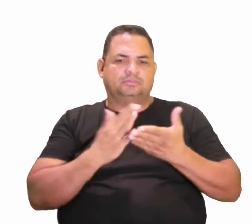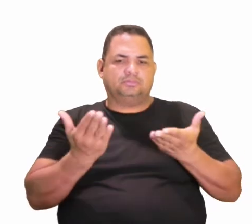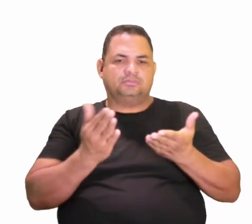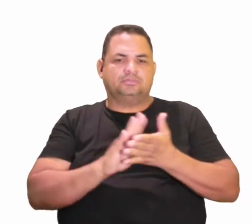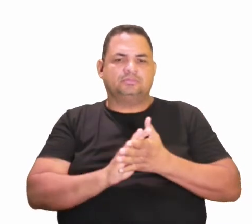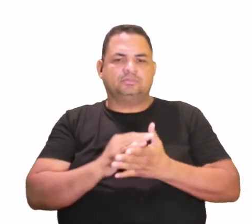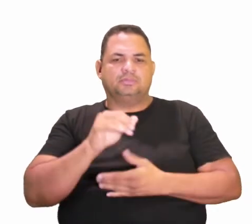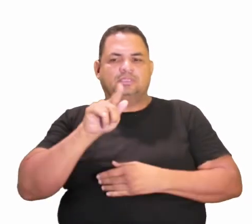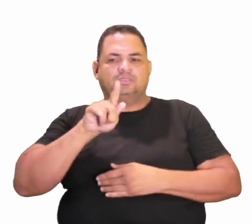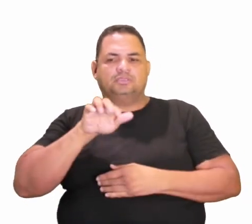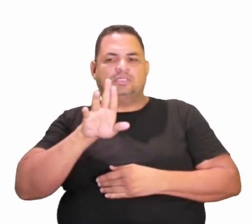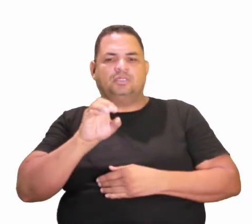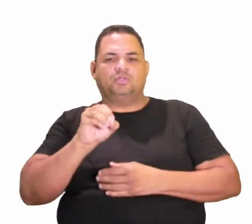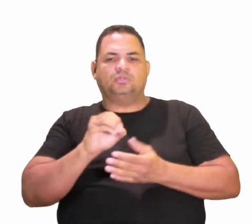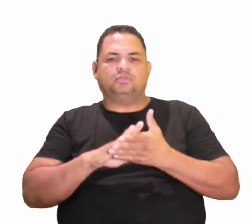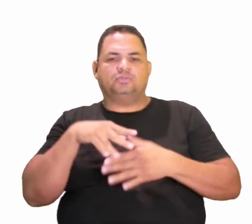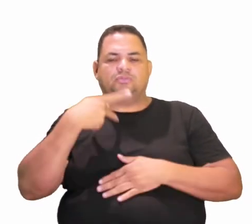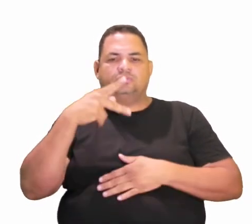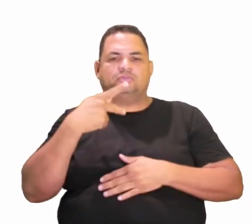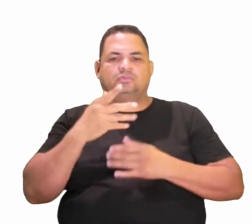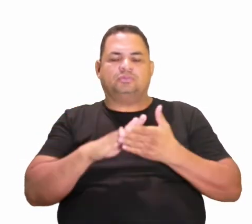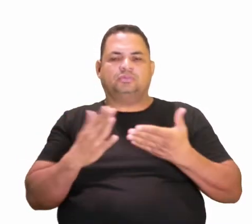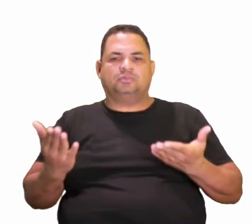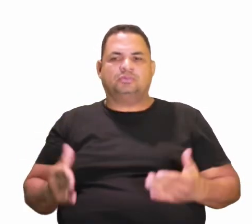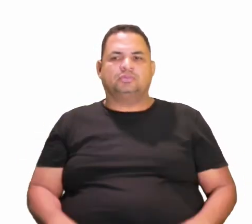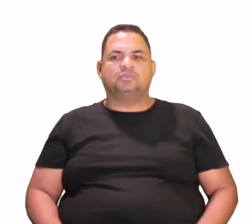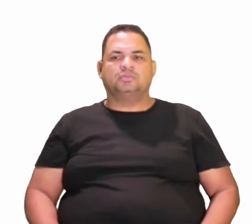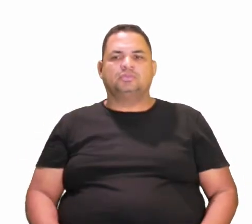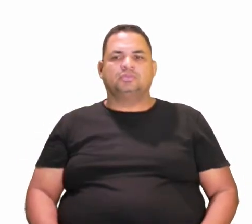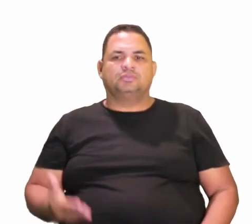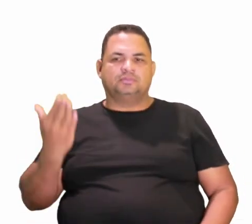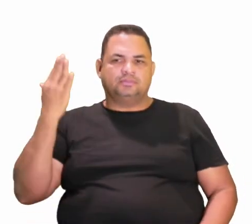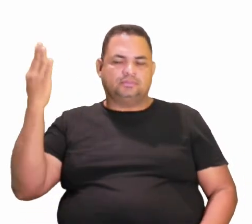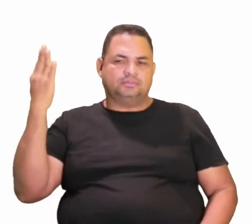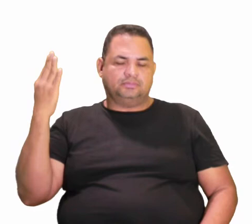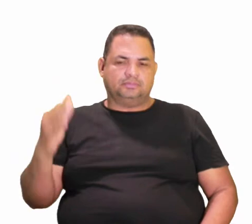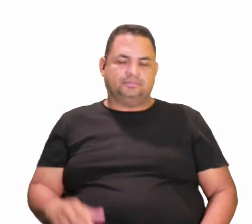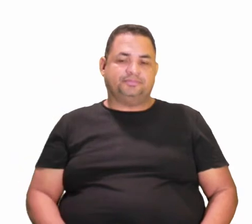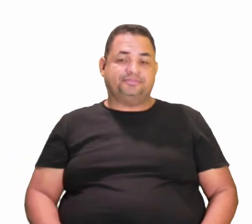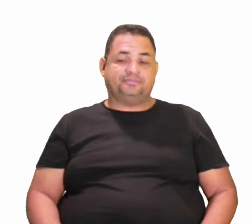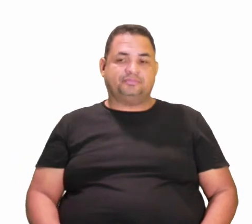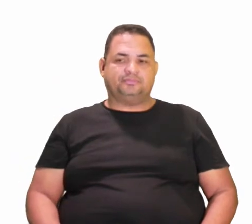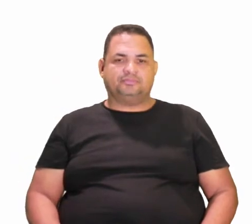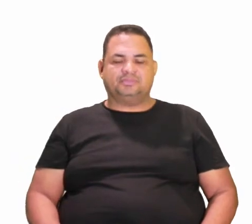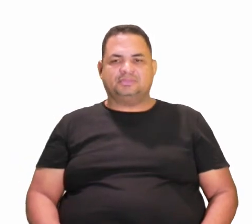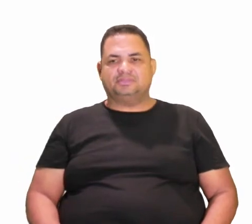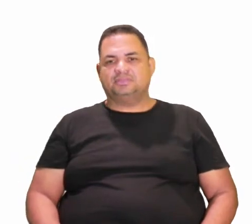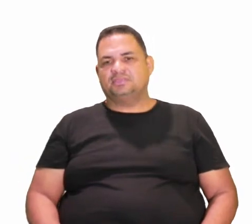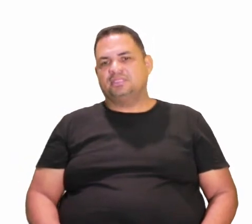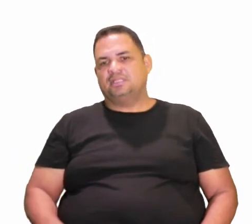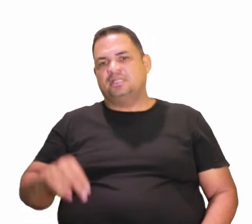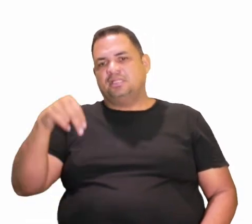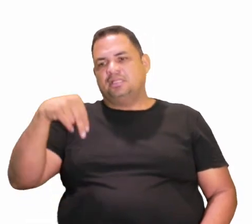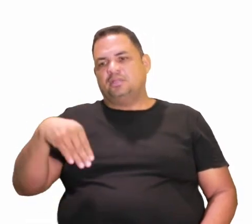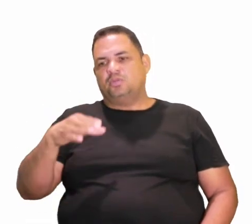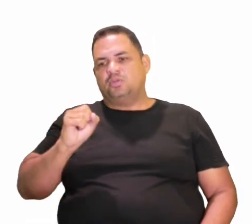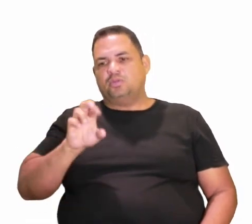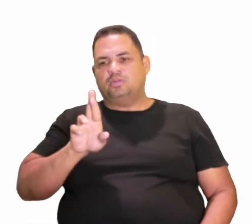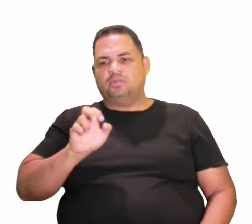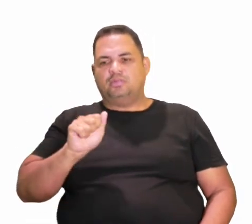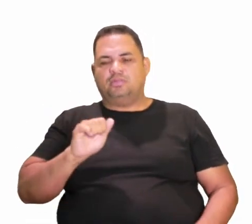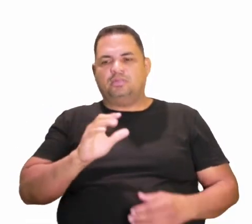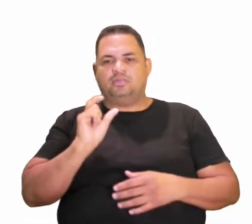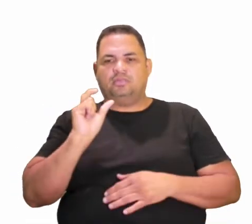ele é o genro. E aí, para falar de genro, son-in-law, se fosse nora, seria